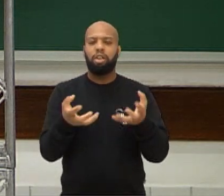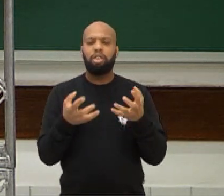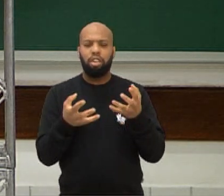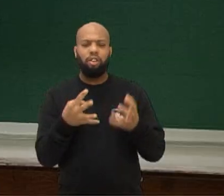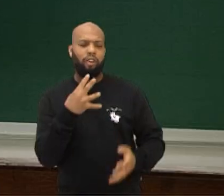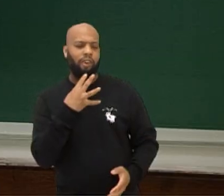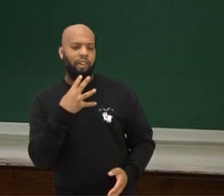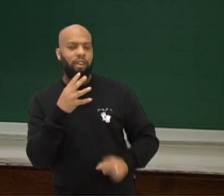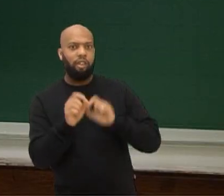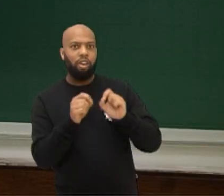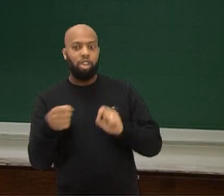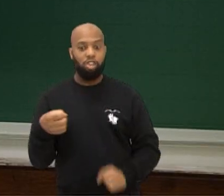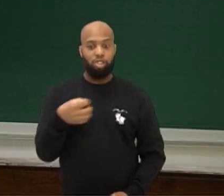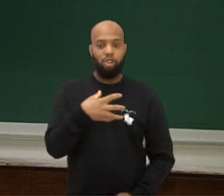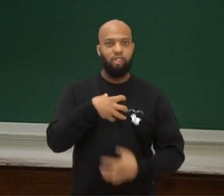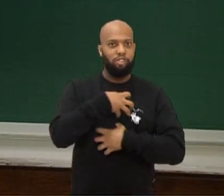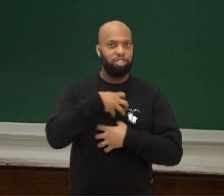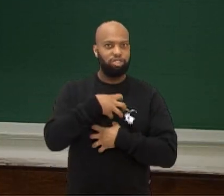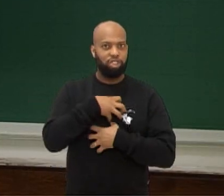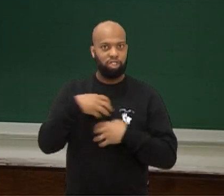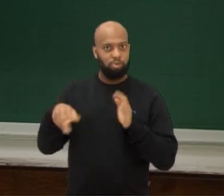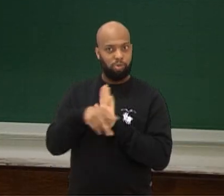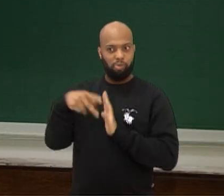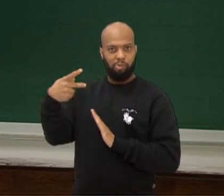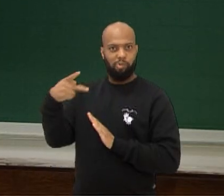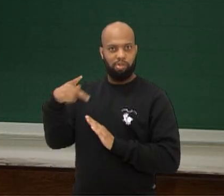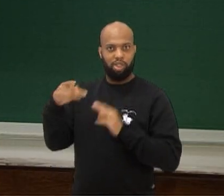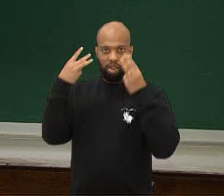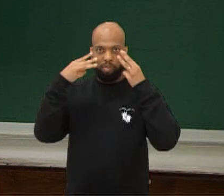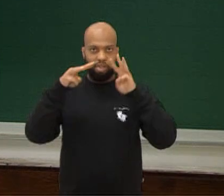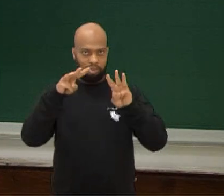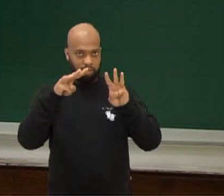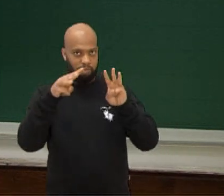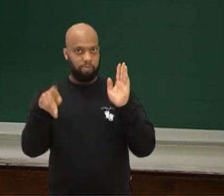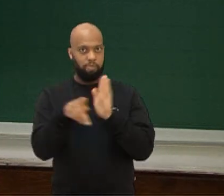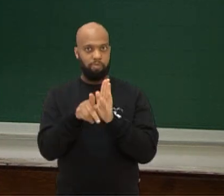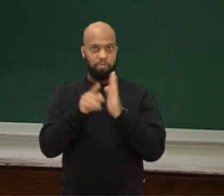essa nova face do Maquiavel, a face do Maquiavel republicano.